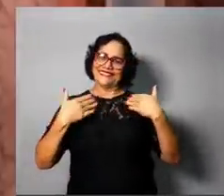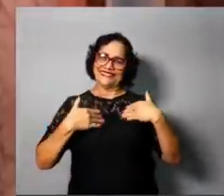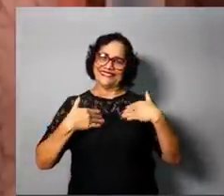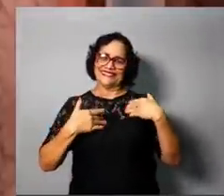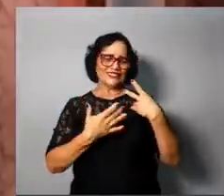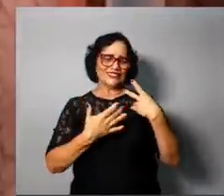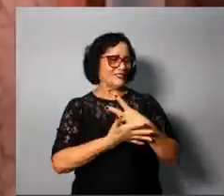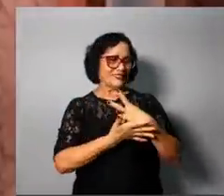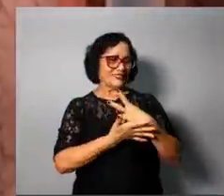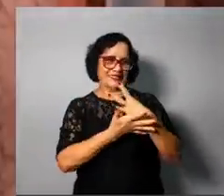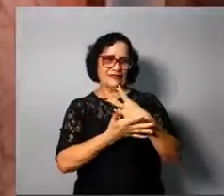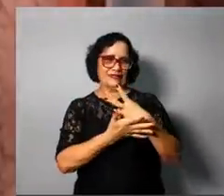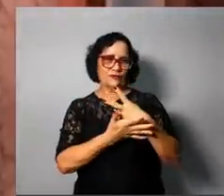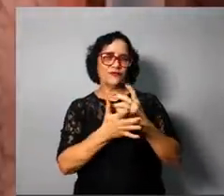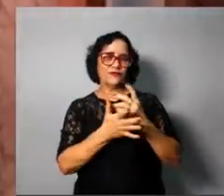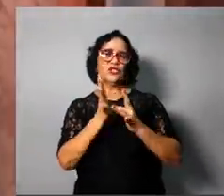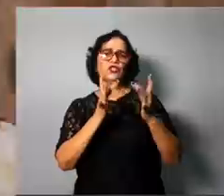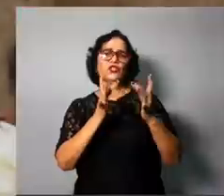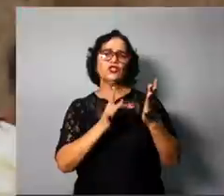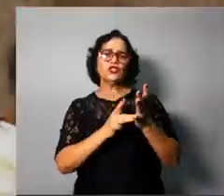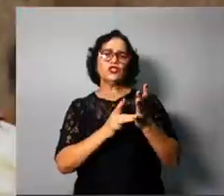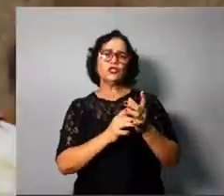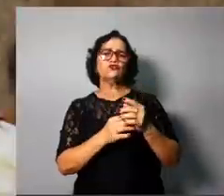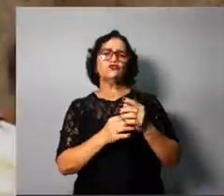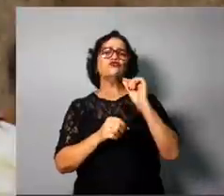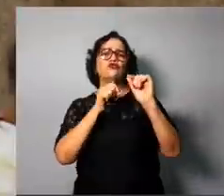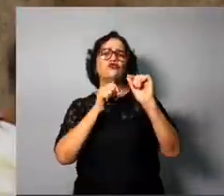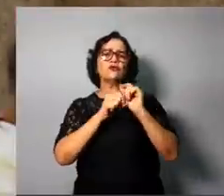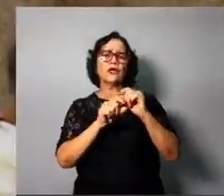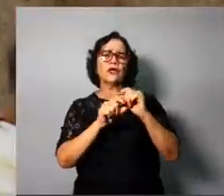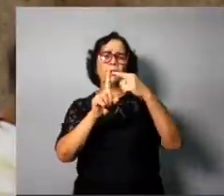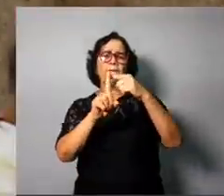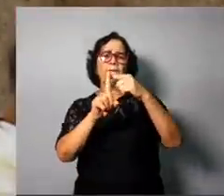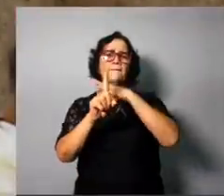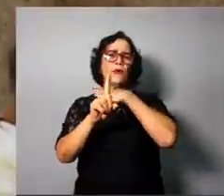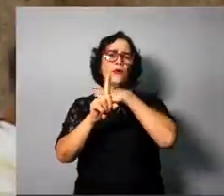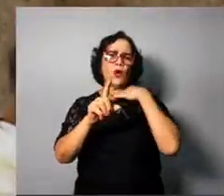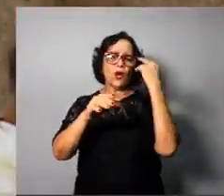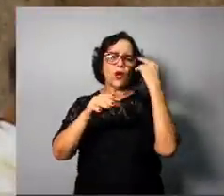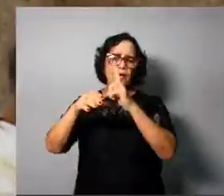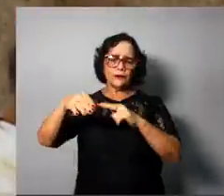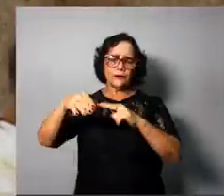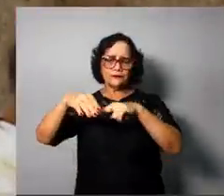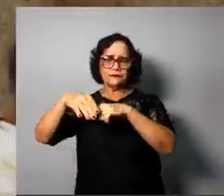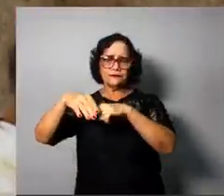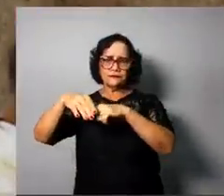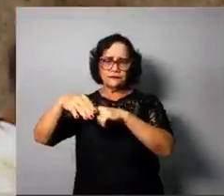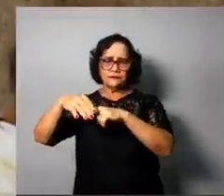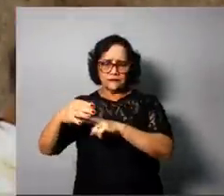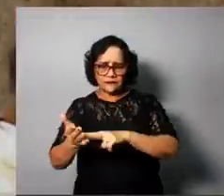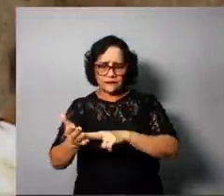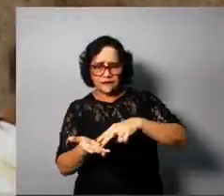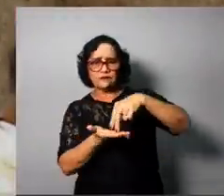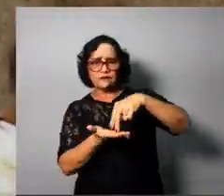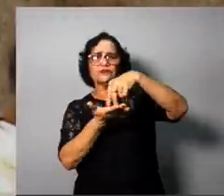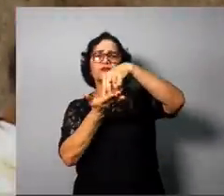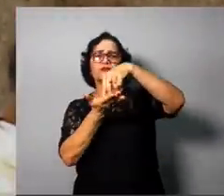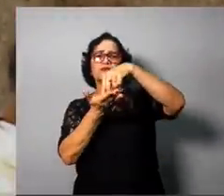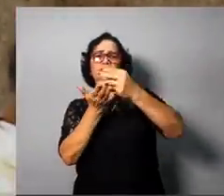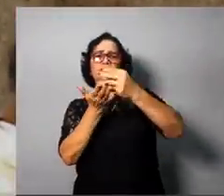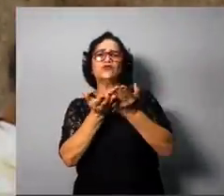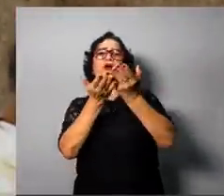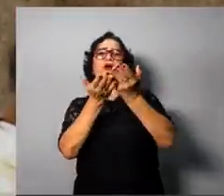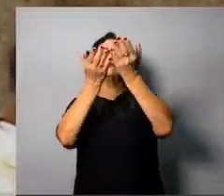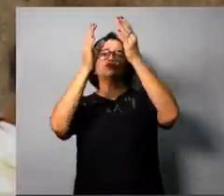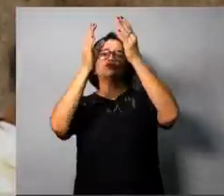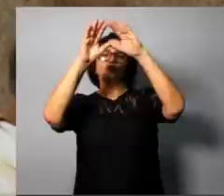Ele desceu nas profundidades e a levantou até as alturas, porque